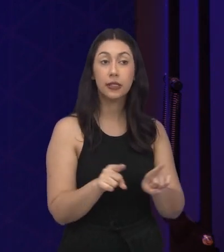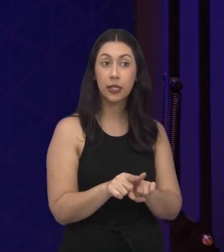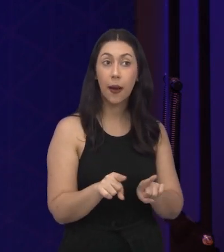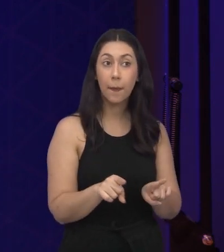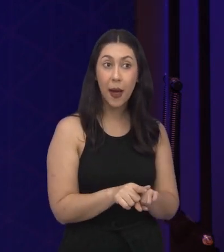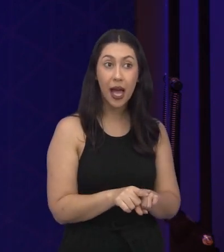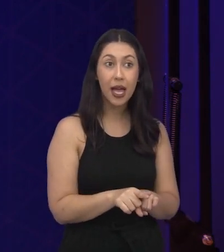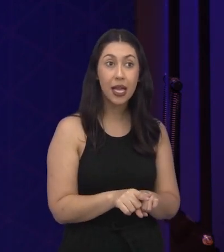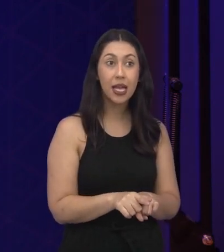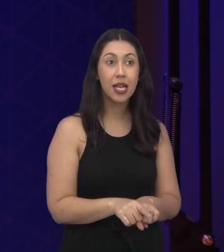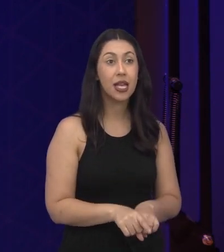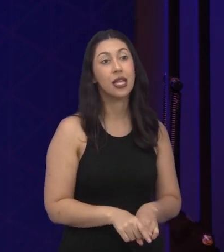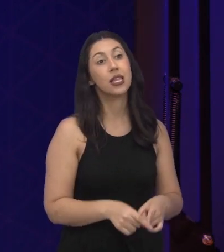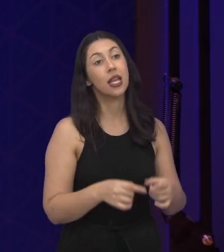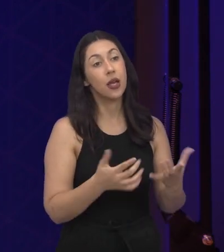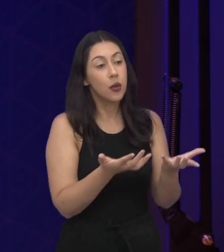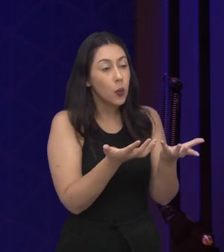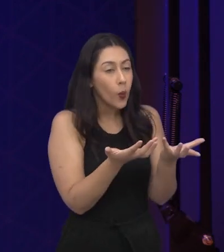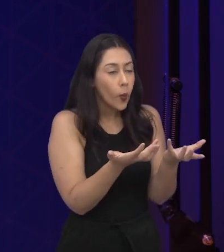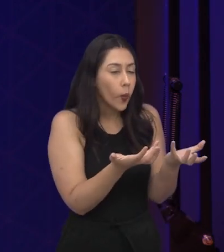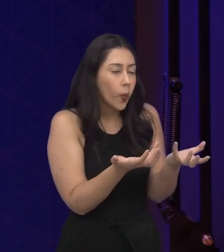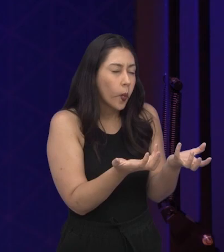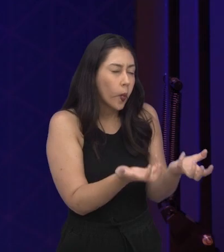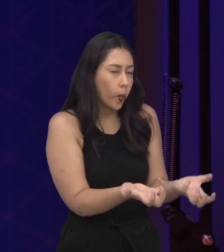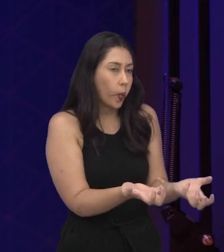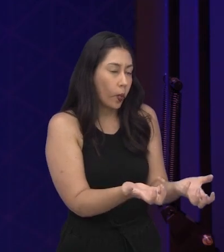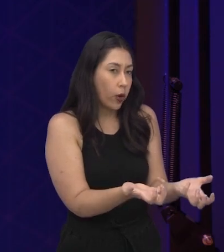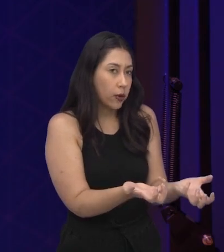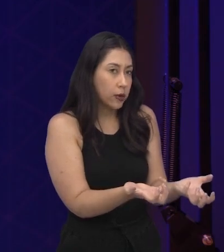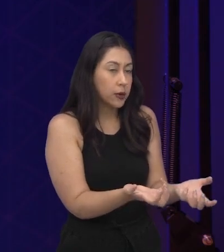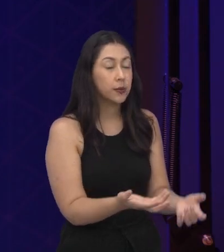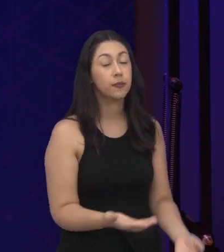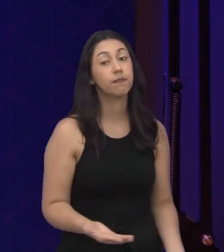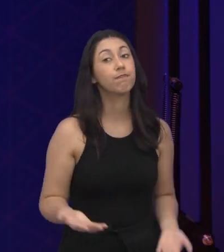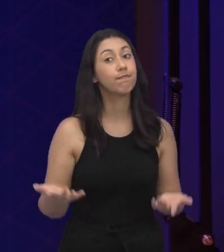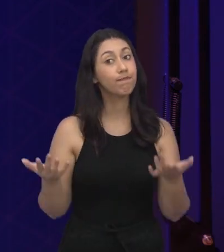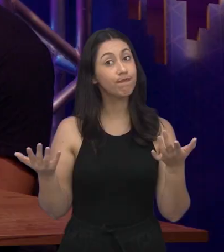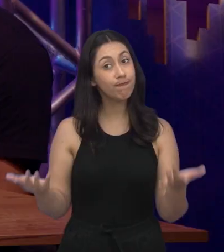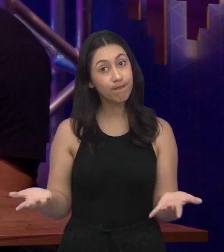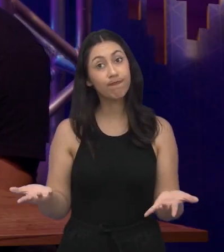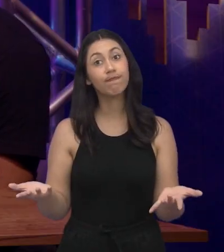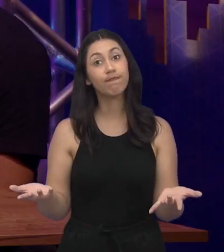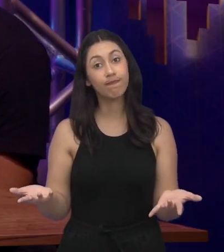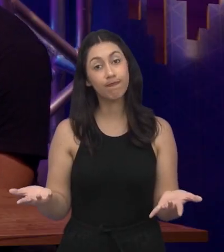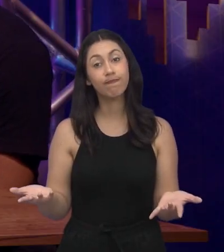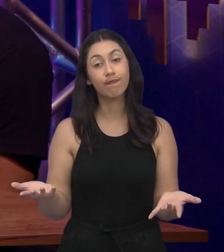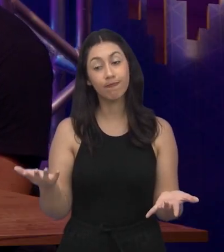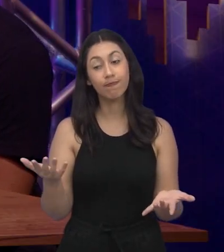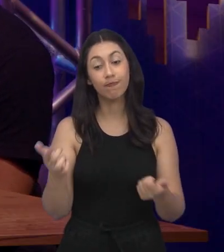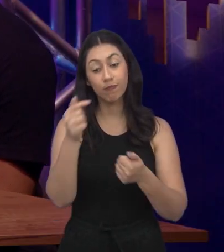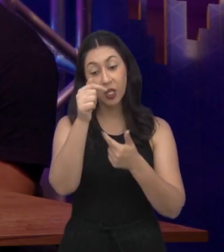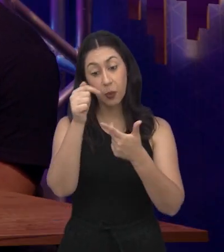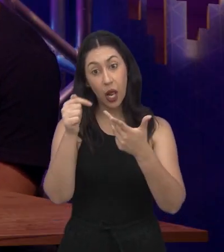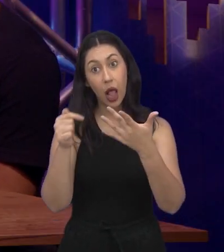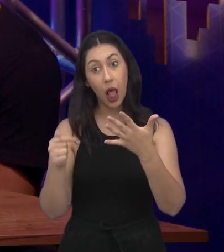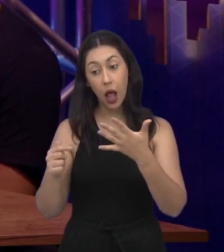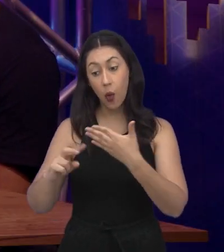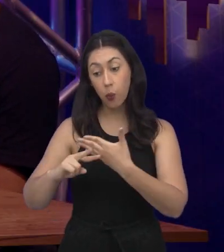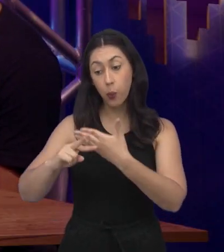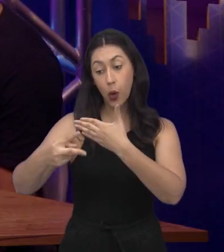extratropicais e também estiagens prolongadas e tempo muito seco. E tudo isso é